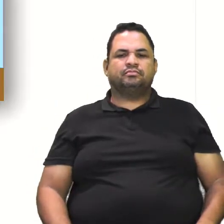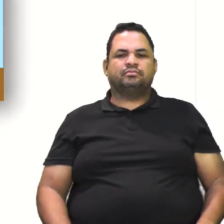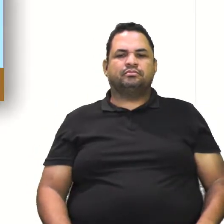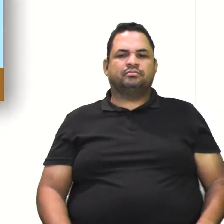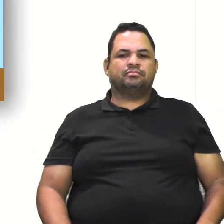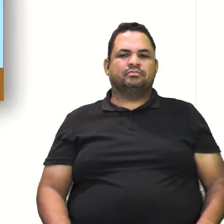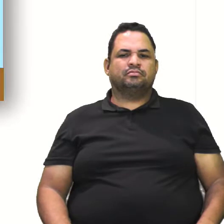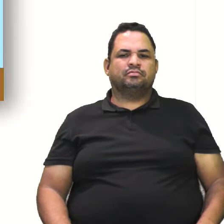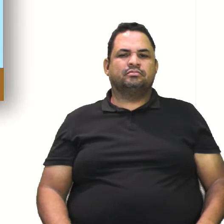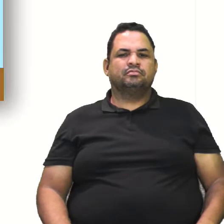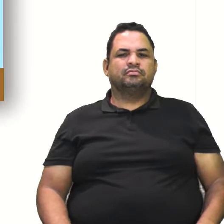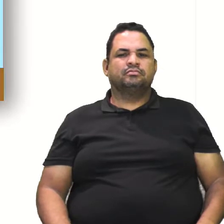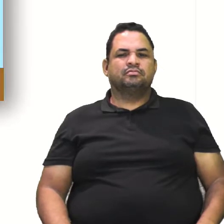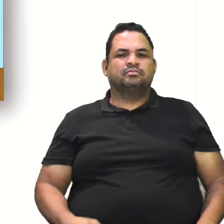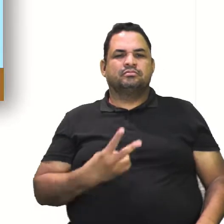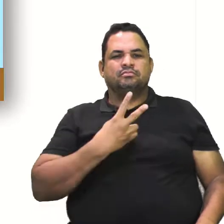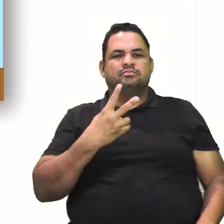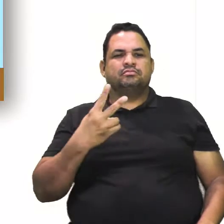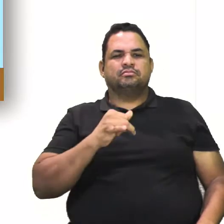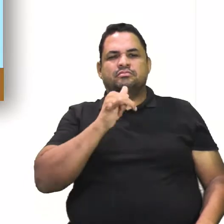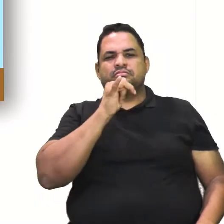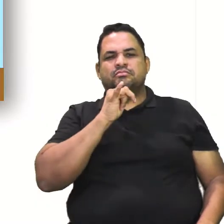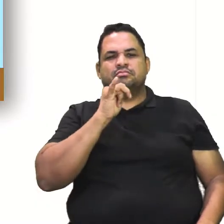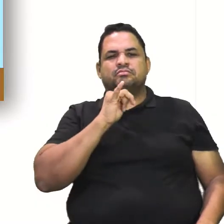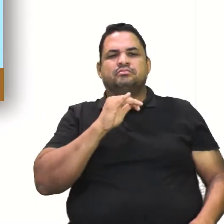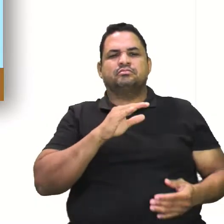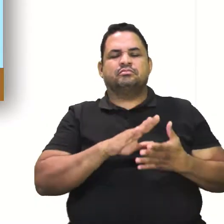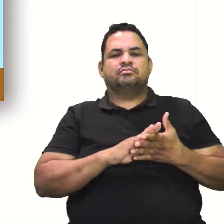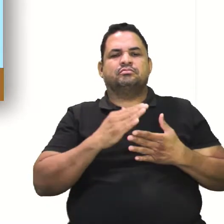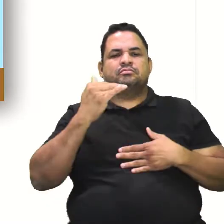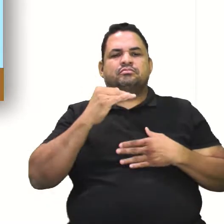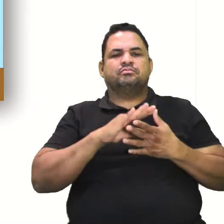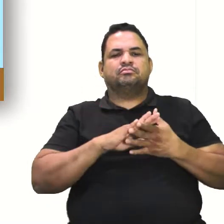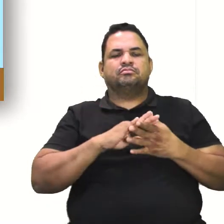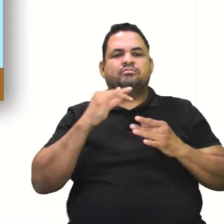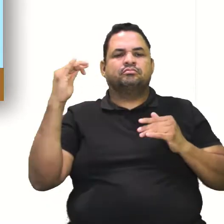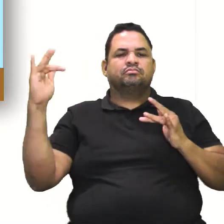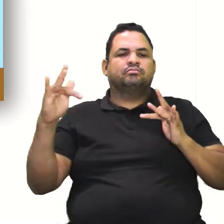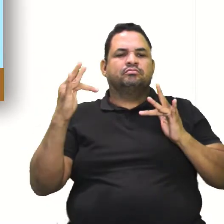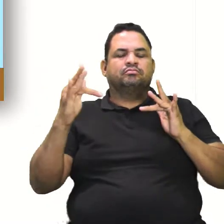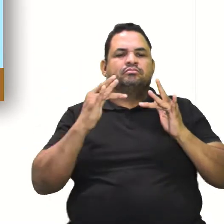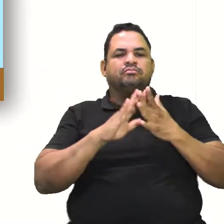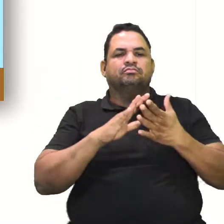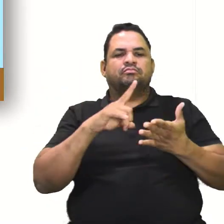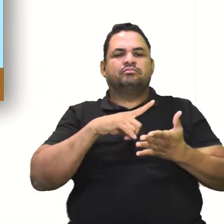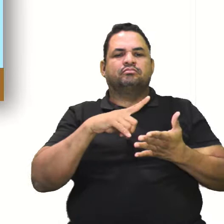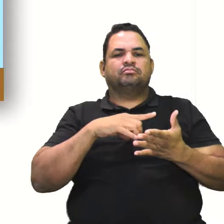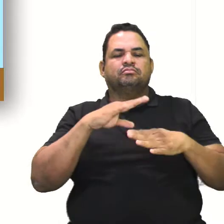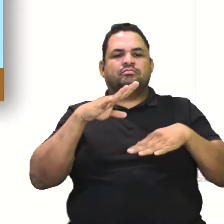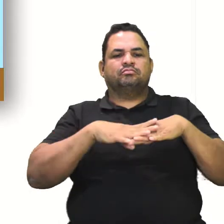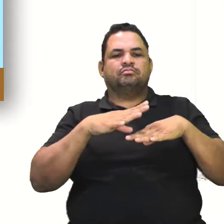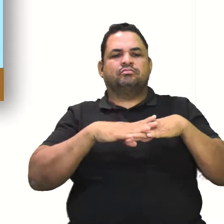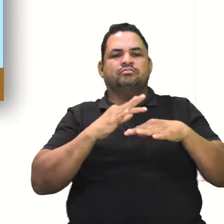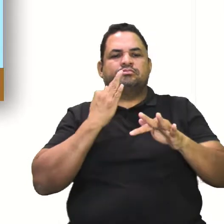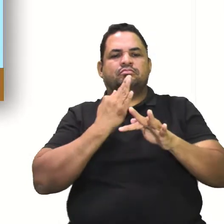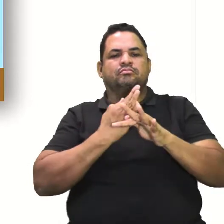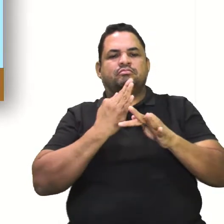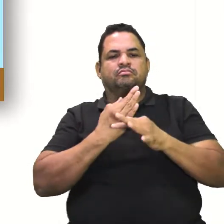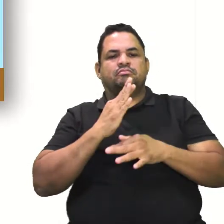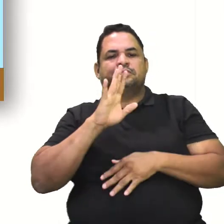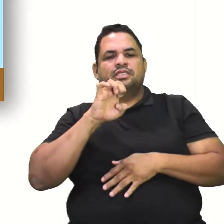Tá. E agora, dois exemplos clássicos são... No caso aqui, nós temos já um grande matemático e físico,